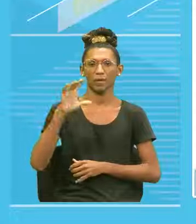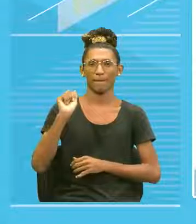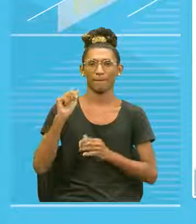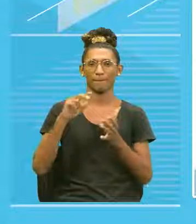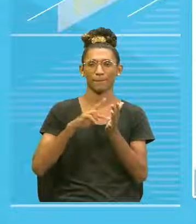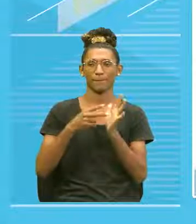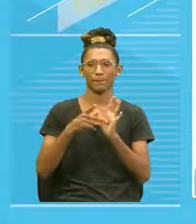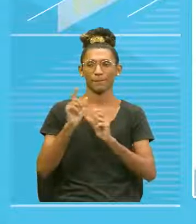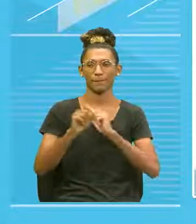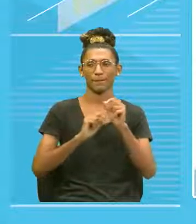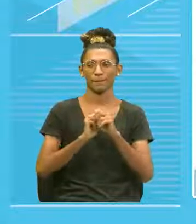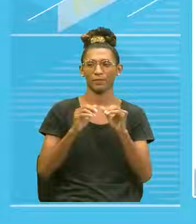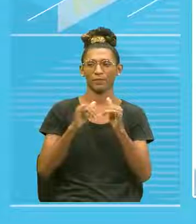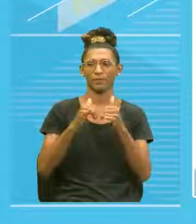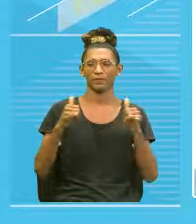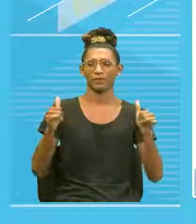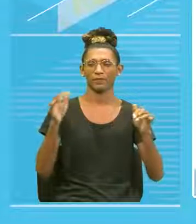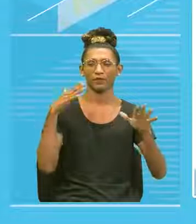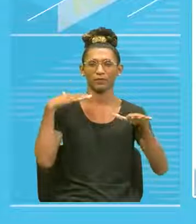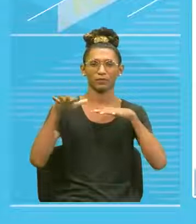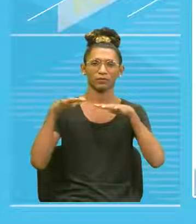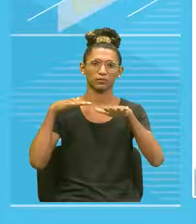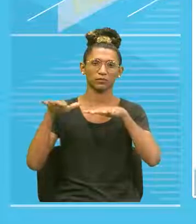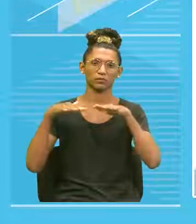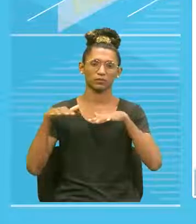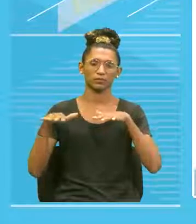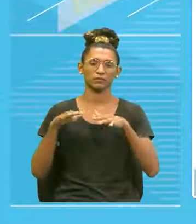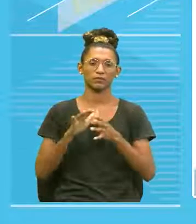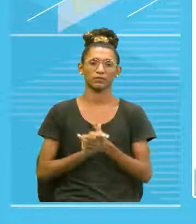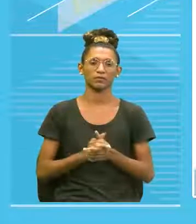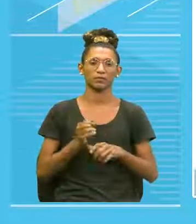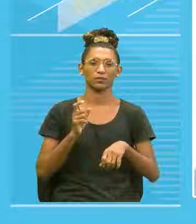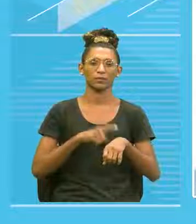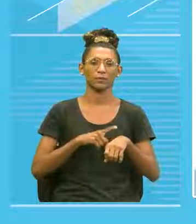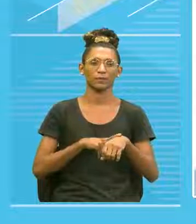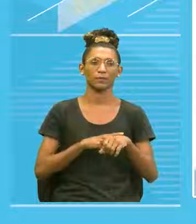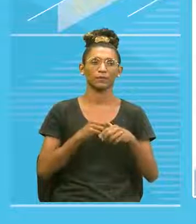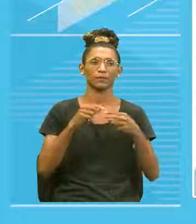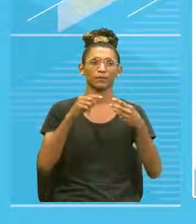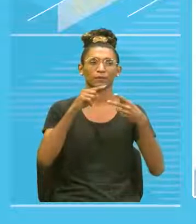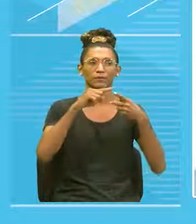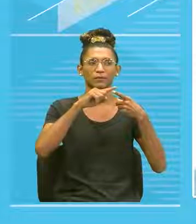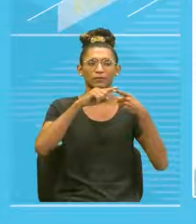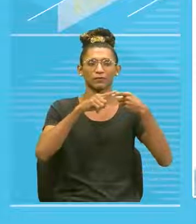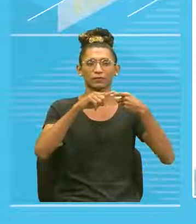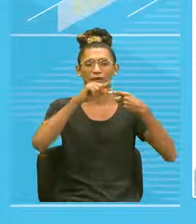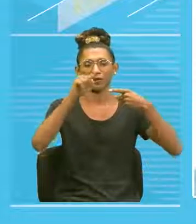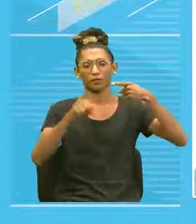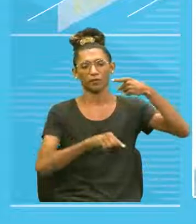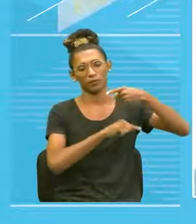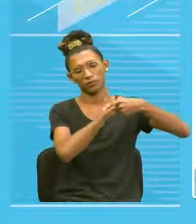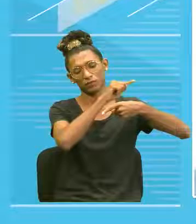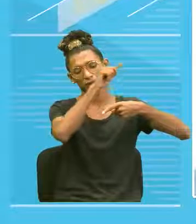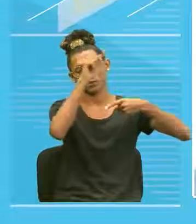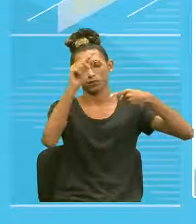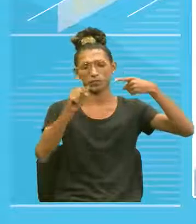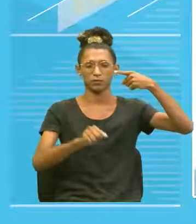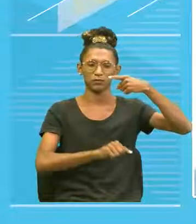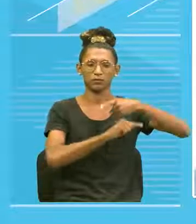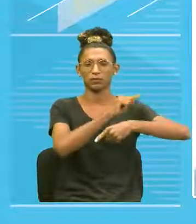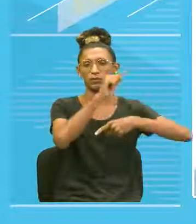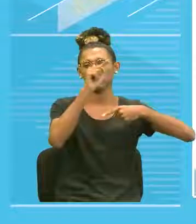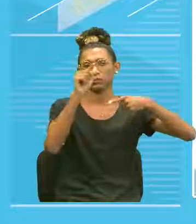é energia em movimento e quando move essa pa a cinética